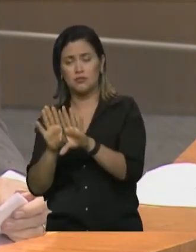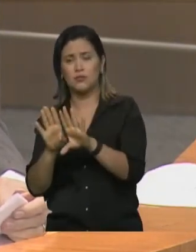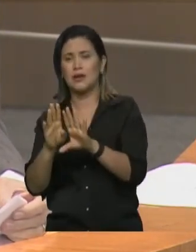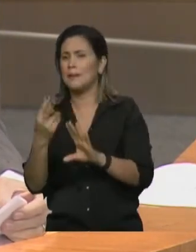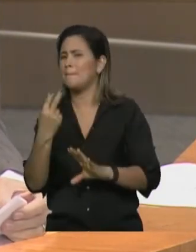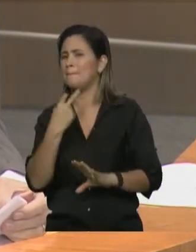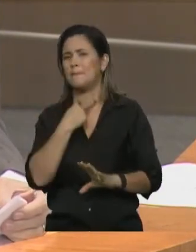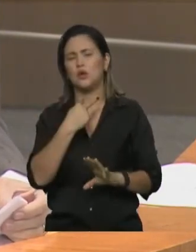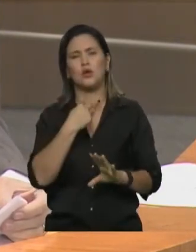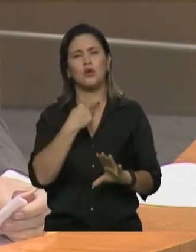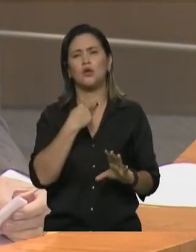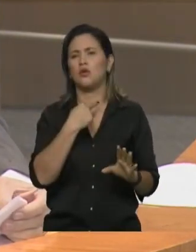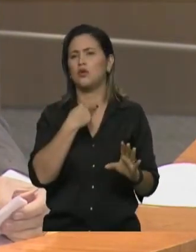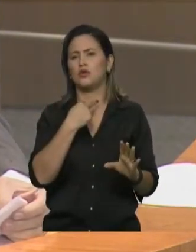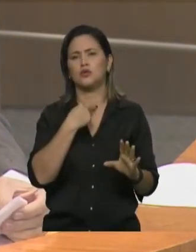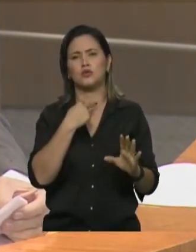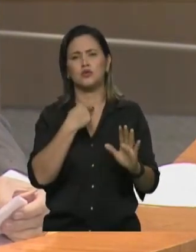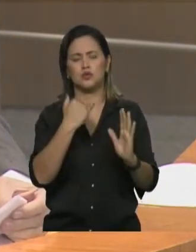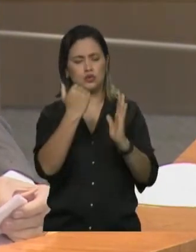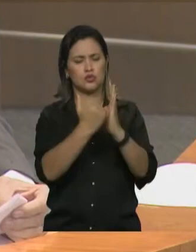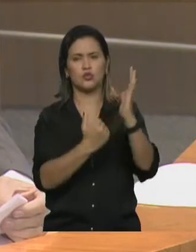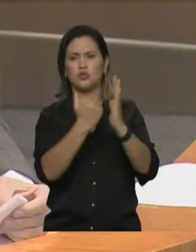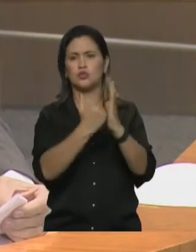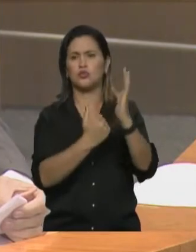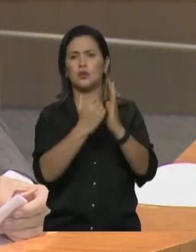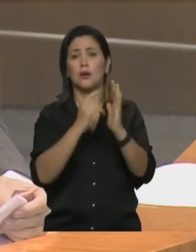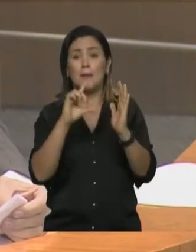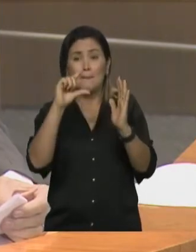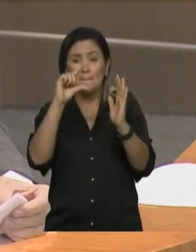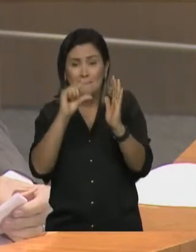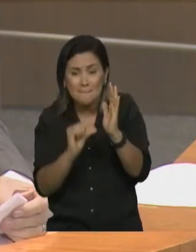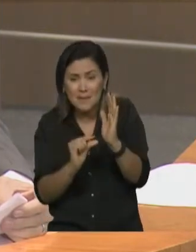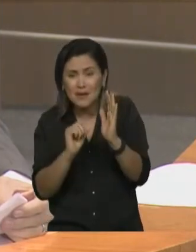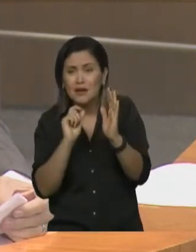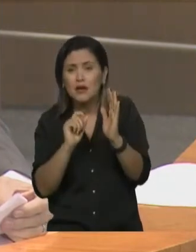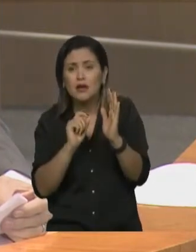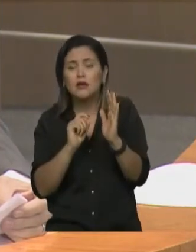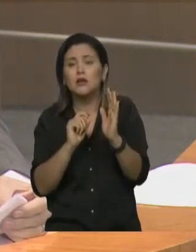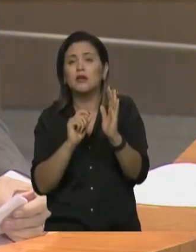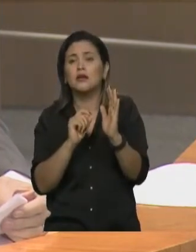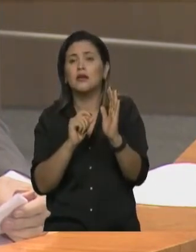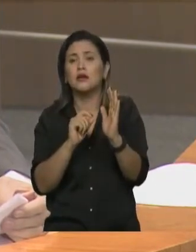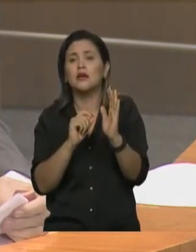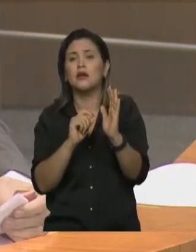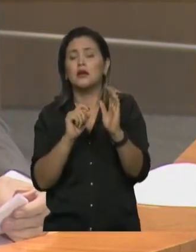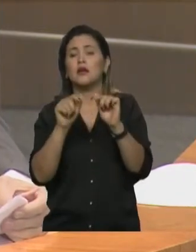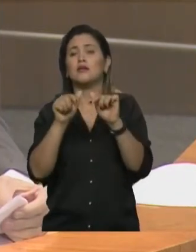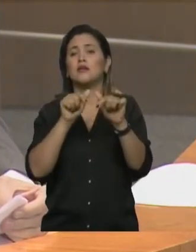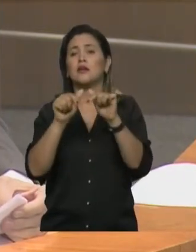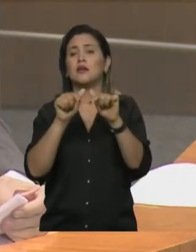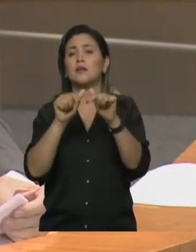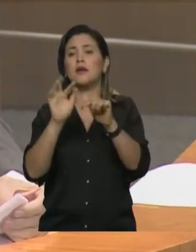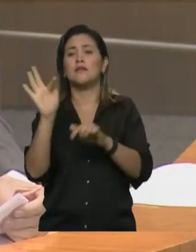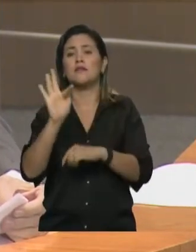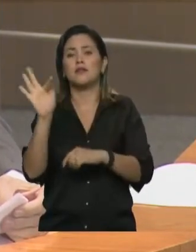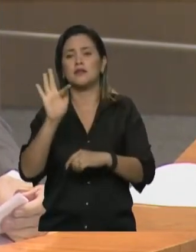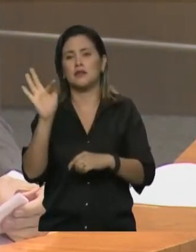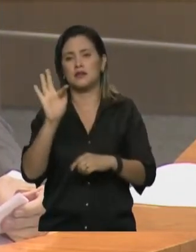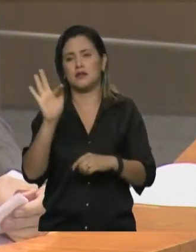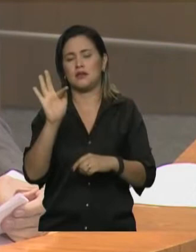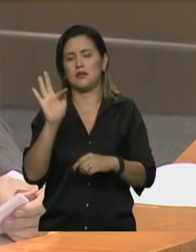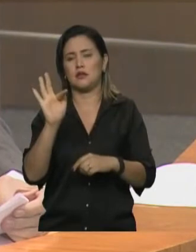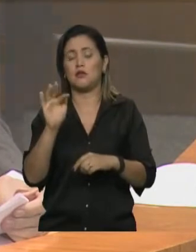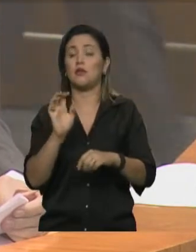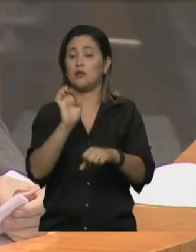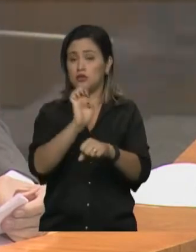alíquota inferior à da contribuição dos servidores da União. Vou repetir. Estado, Distrito